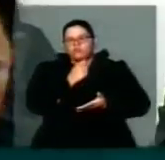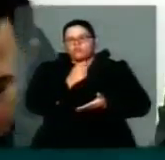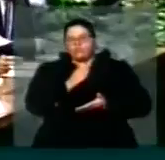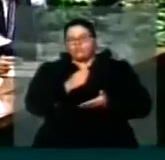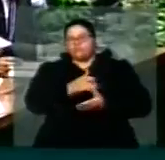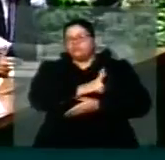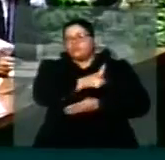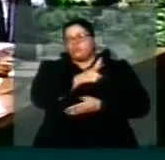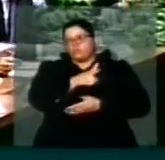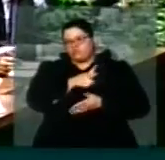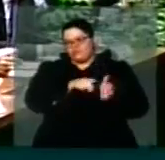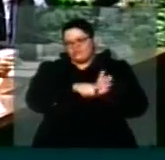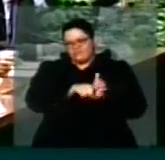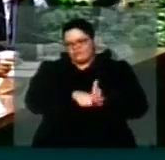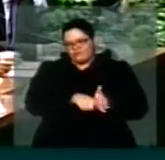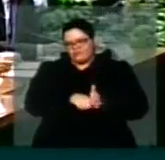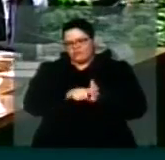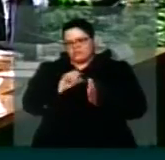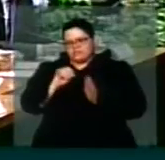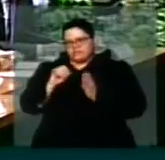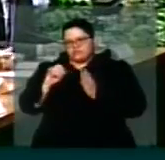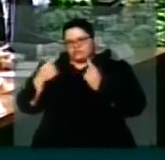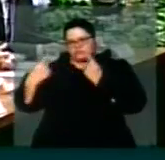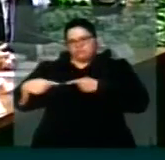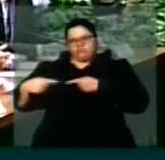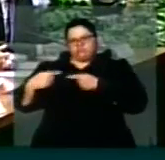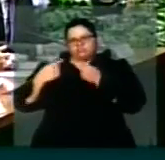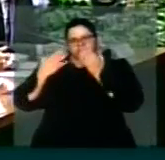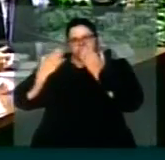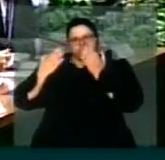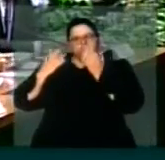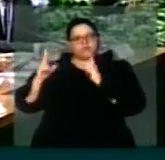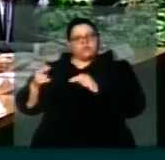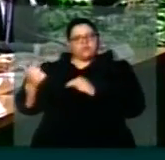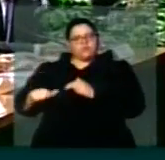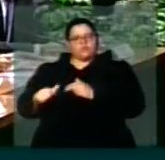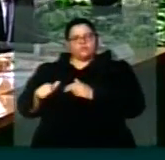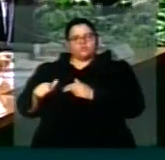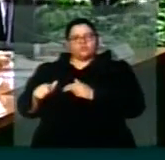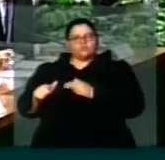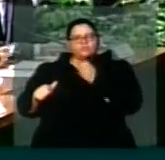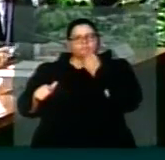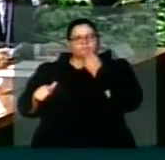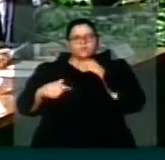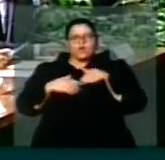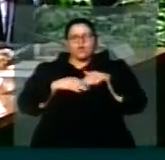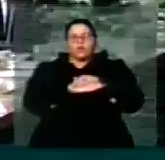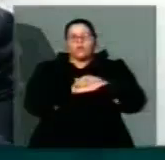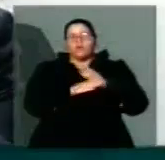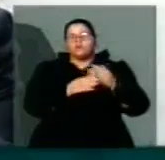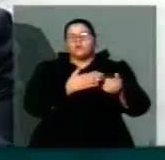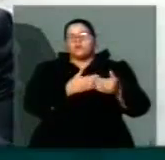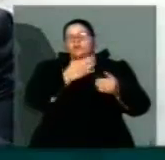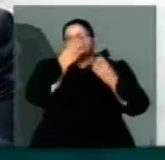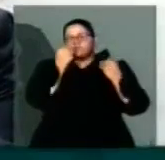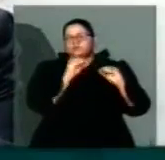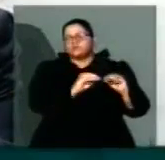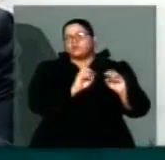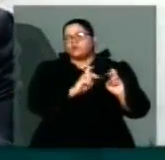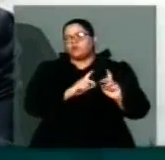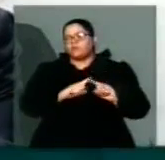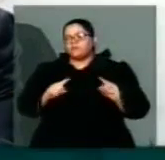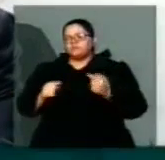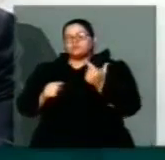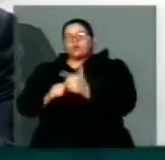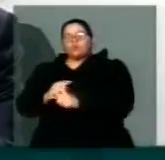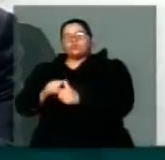verdadeira vergonha. É uma verdadeira vergonha. E eu vou me ater nos detalhes nele. Até porque é o seguinte, existe uma